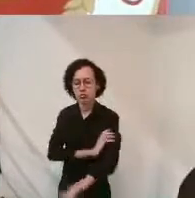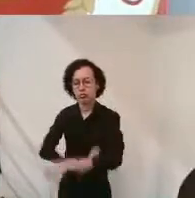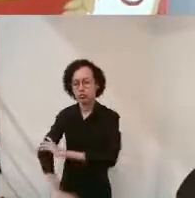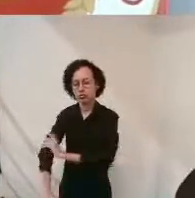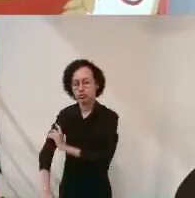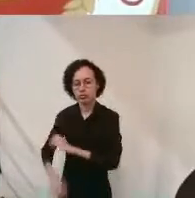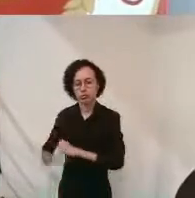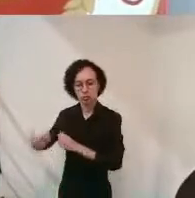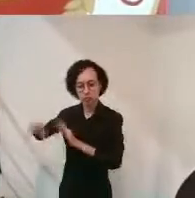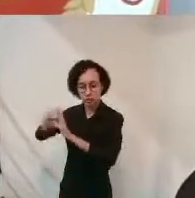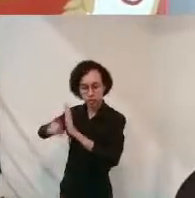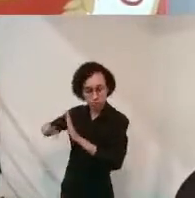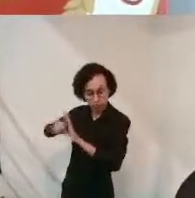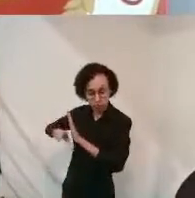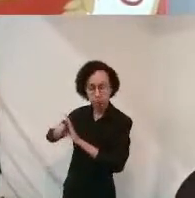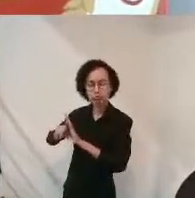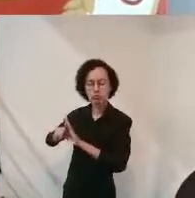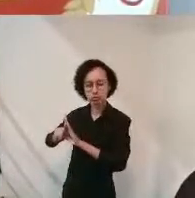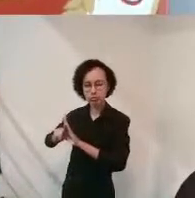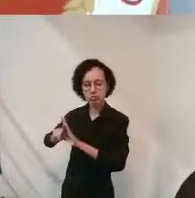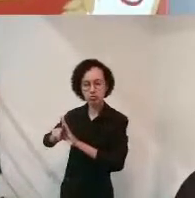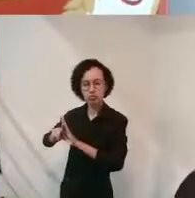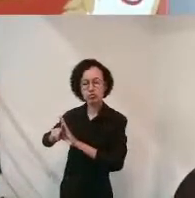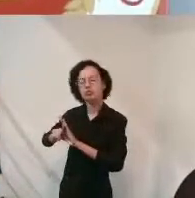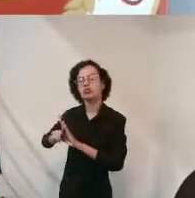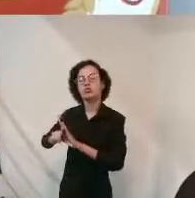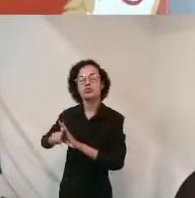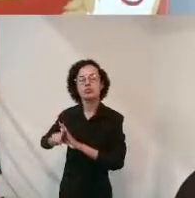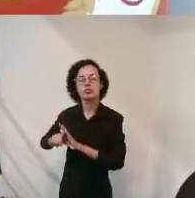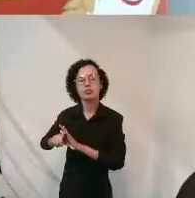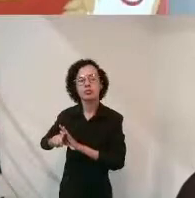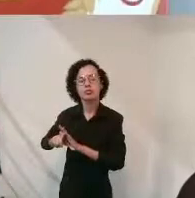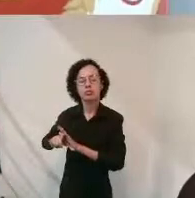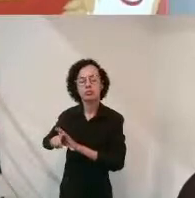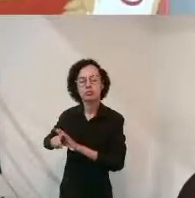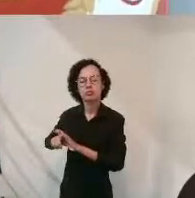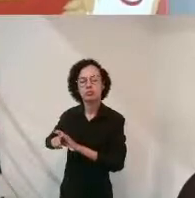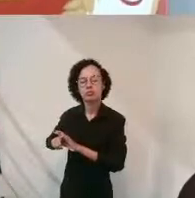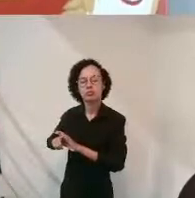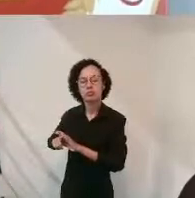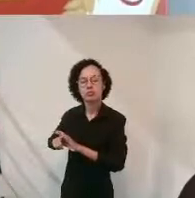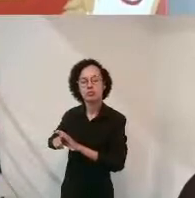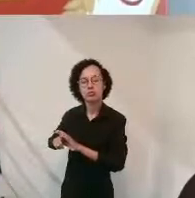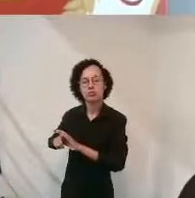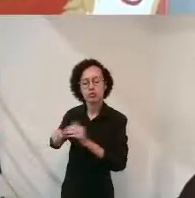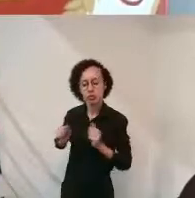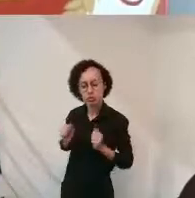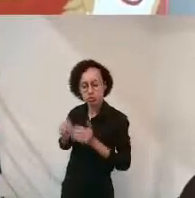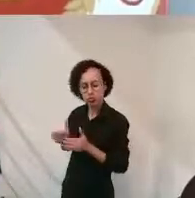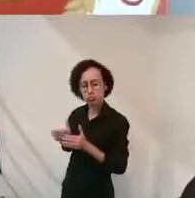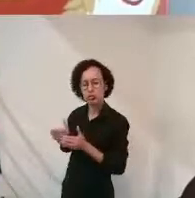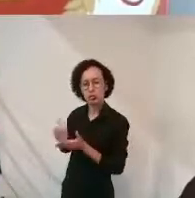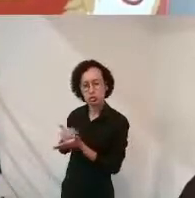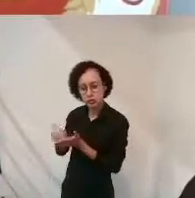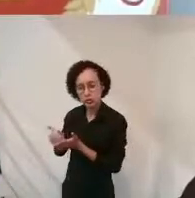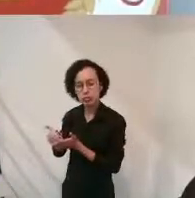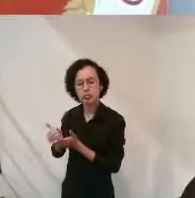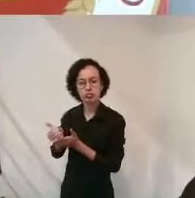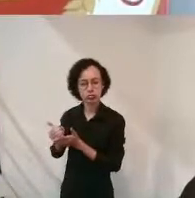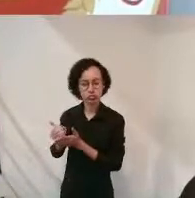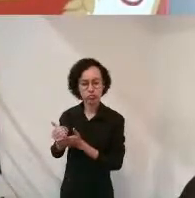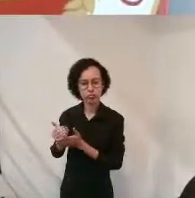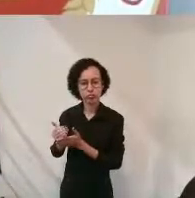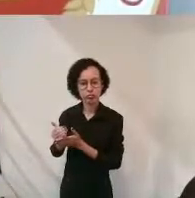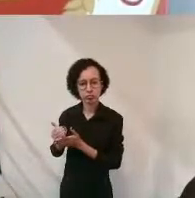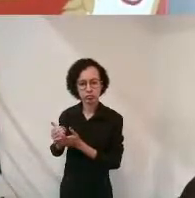A legislação, diríamos, com essa iniciativa de considerar